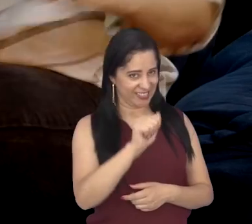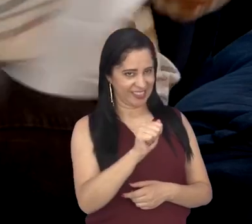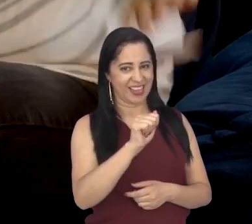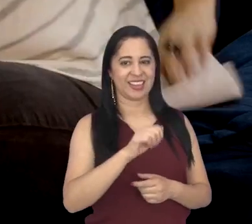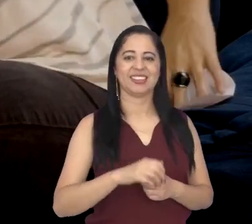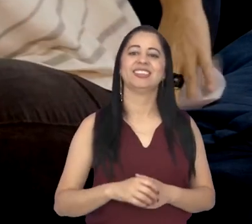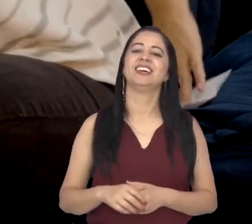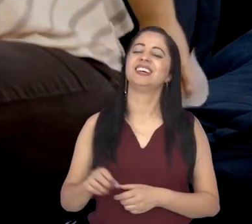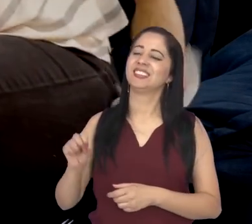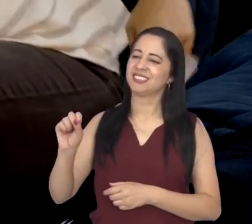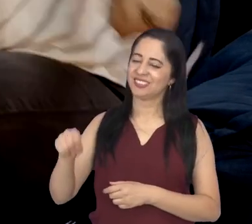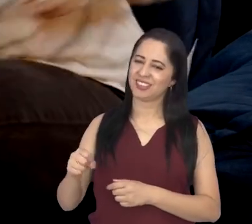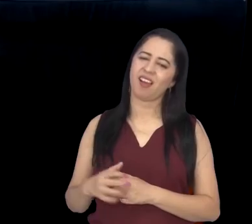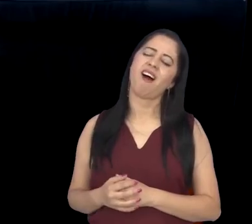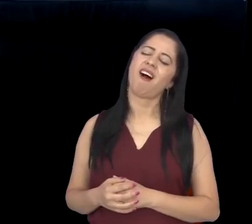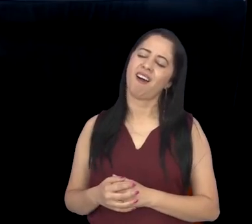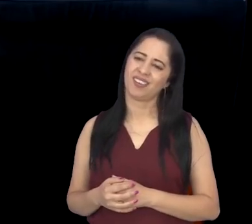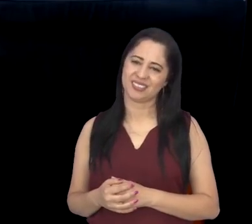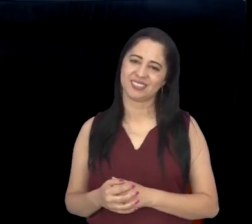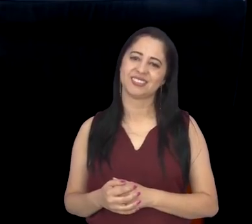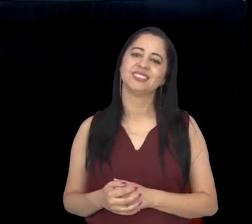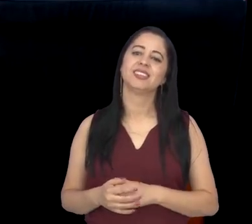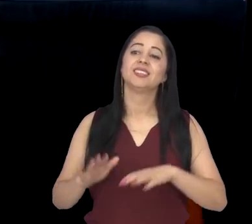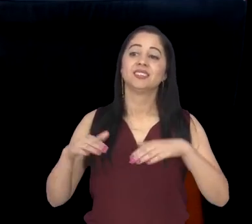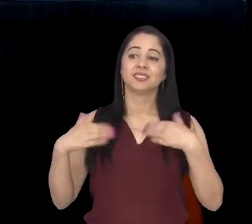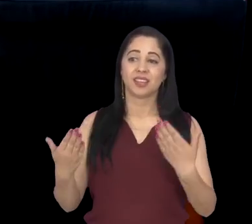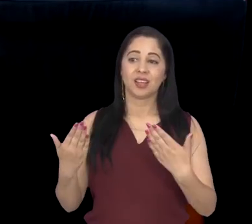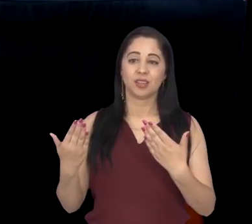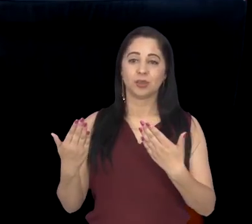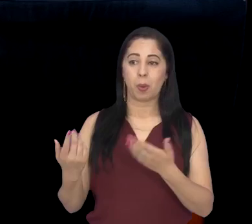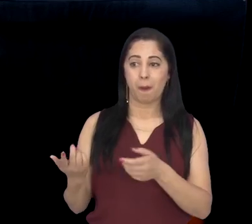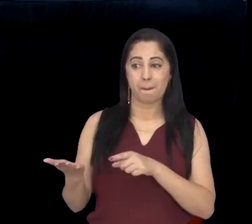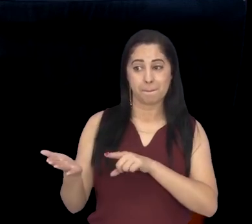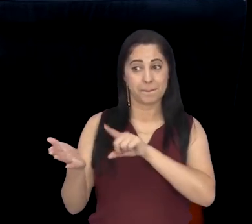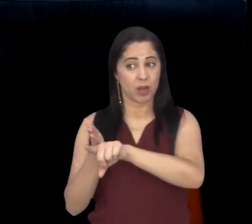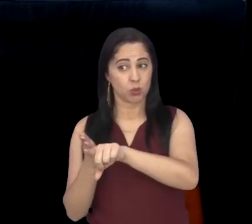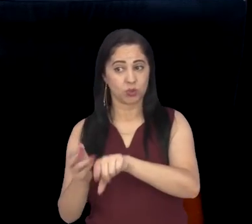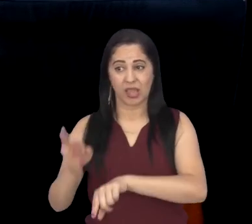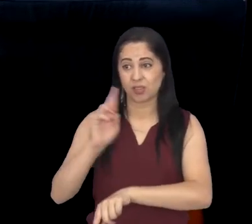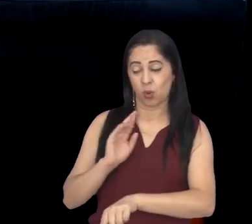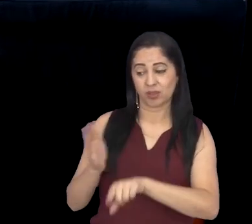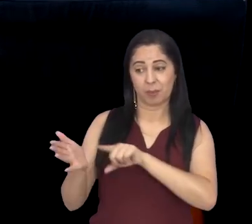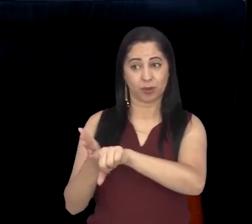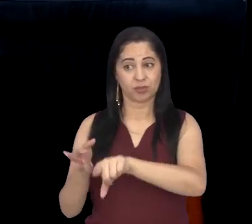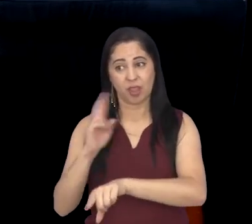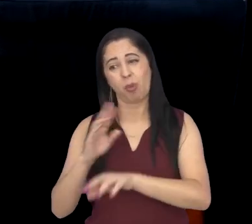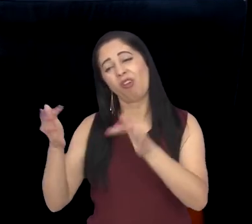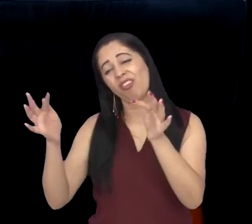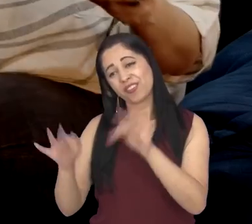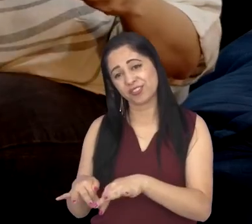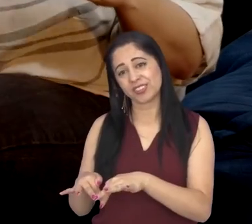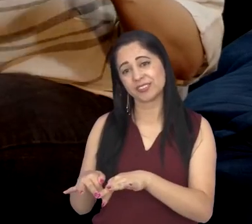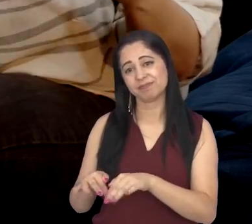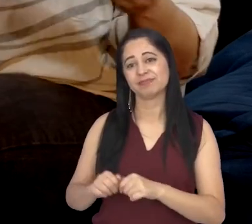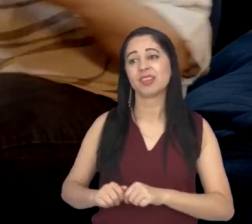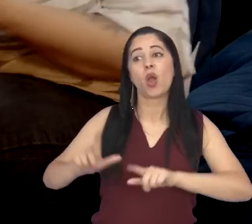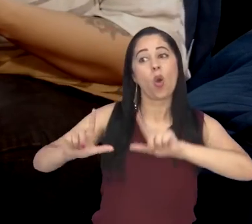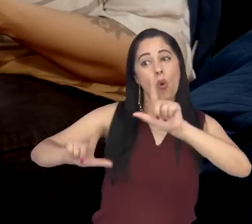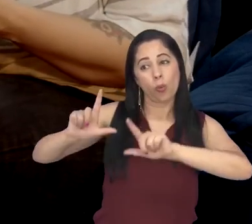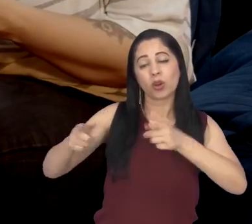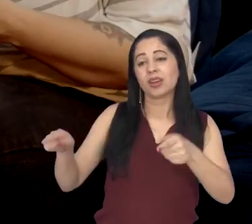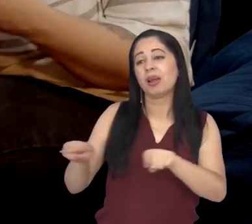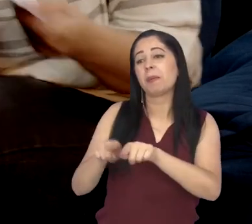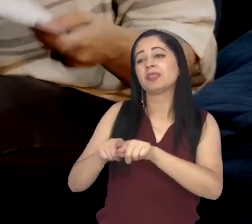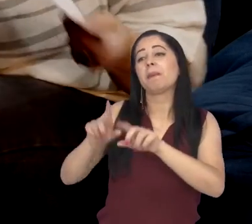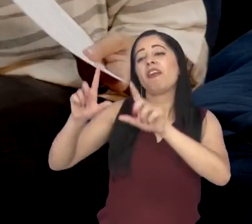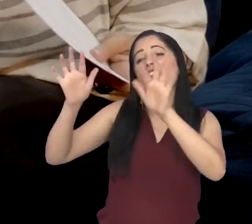Marizinha. Ah, Gilson, bom, então o nosso ping-pong foi papum, rapidinho mesmo, porque o nosso tempo